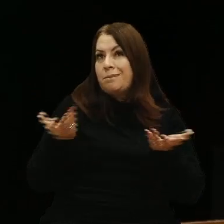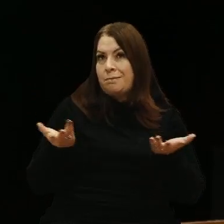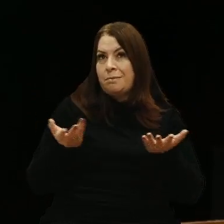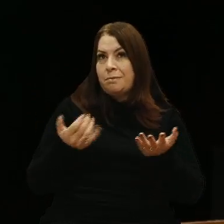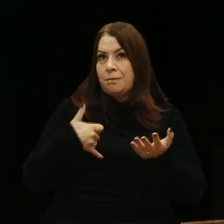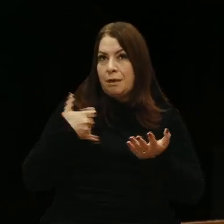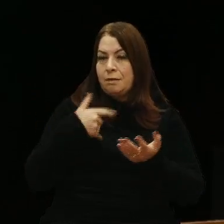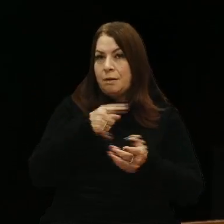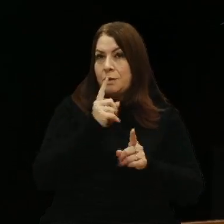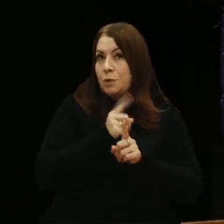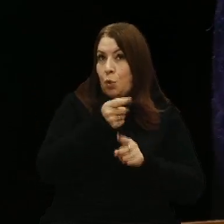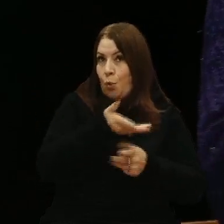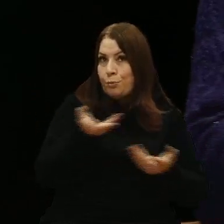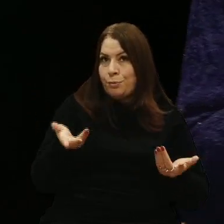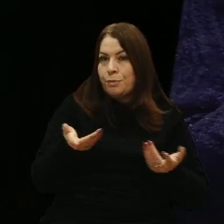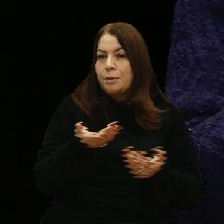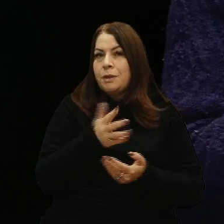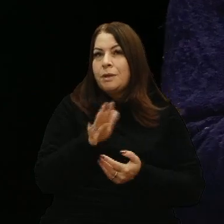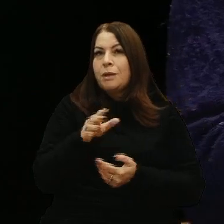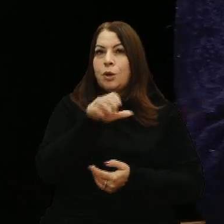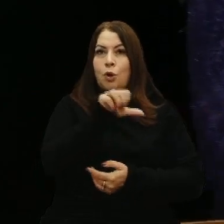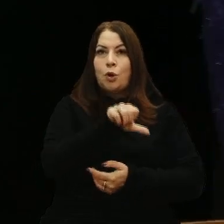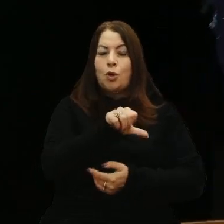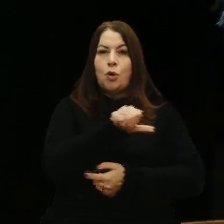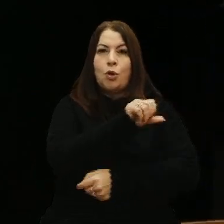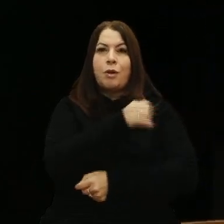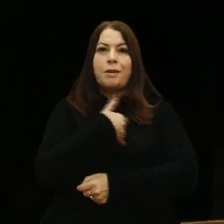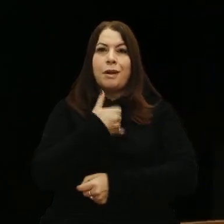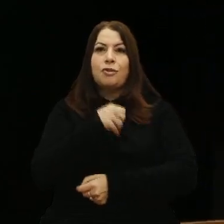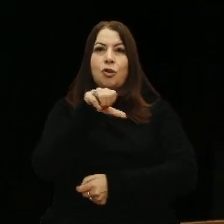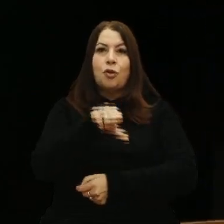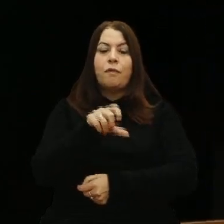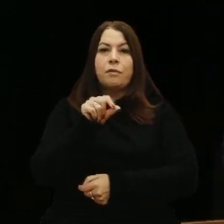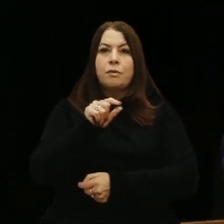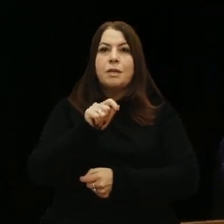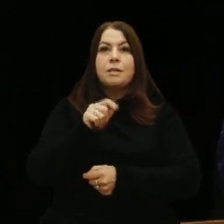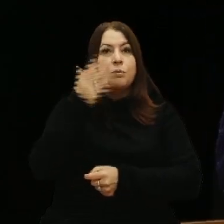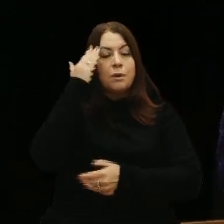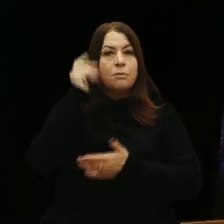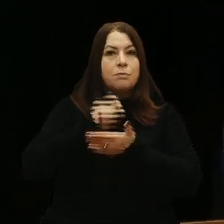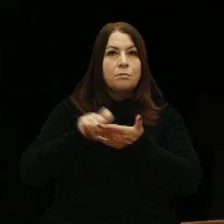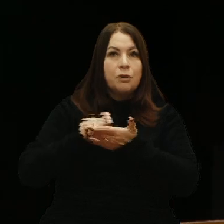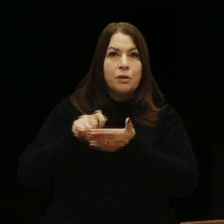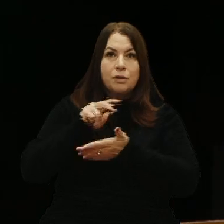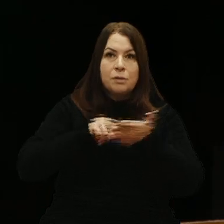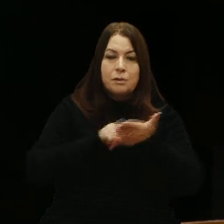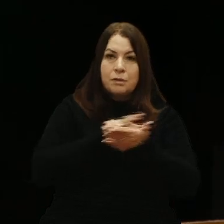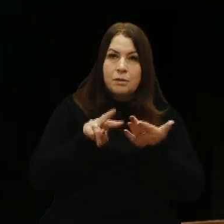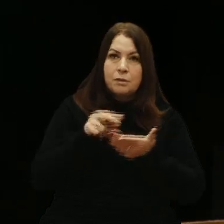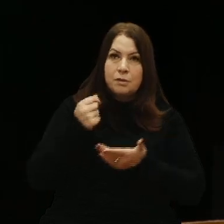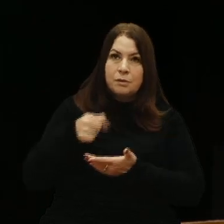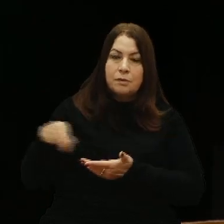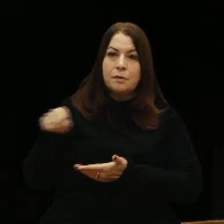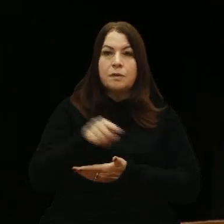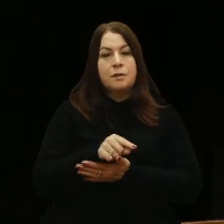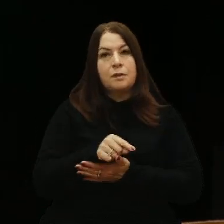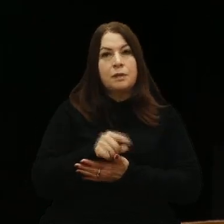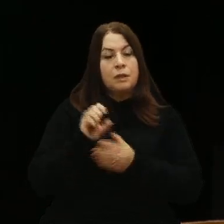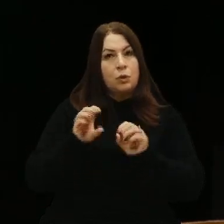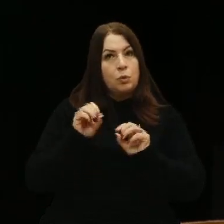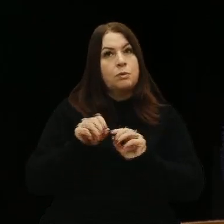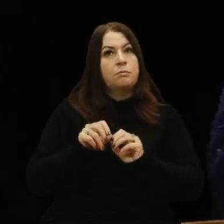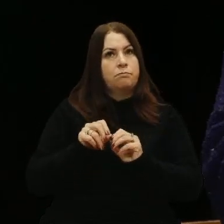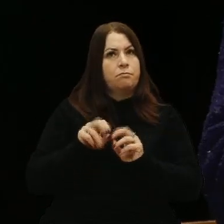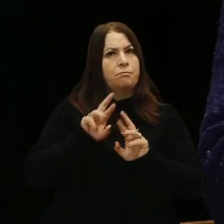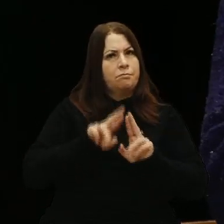idade que ela se encontra, né? Muitas crianças de 9, 10 anos que não sabem nem escrever, por exemplo. Então, as necessidades da nossa educação, elas